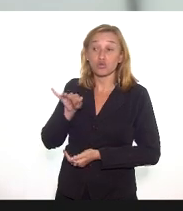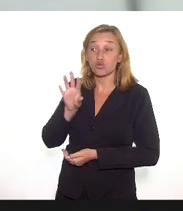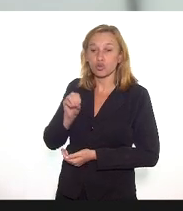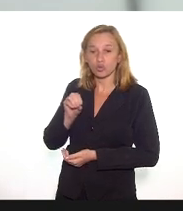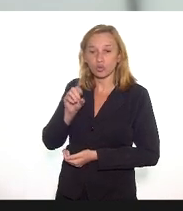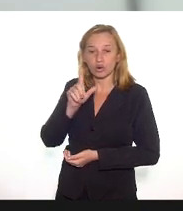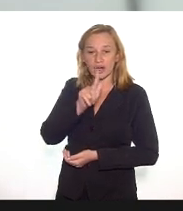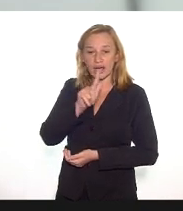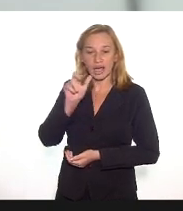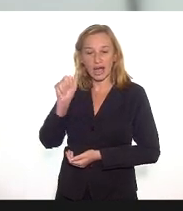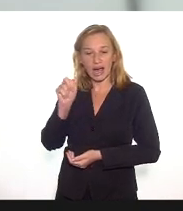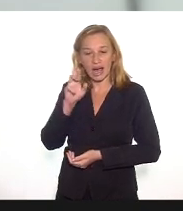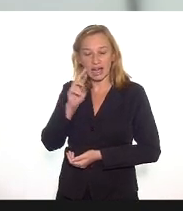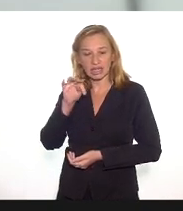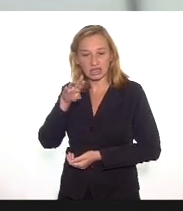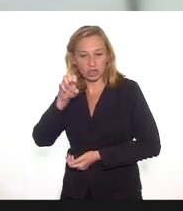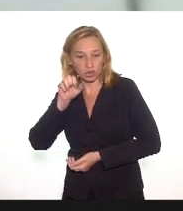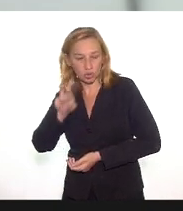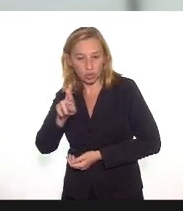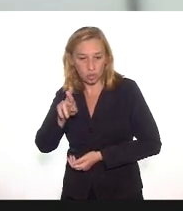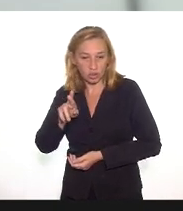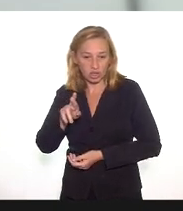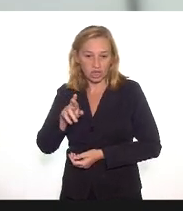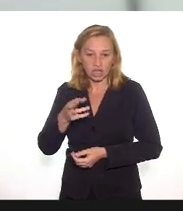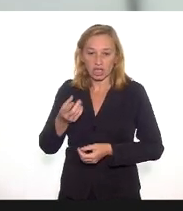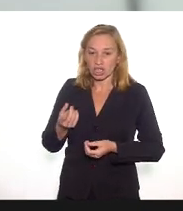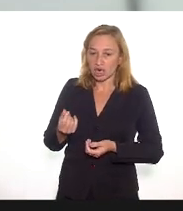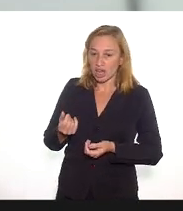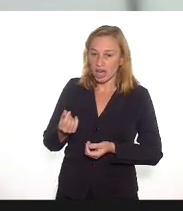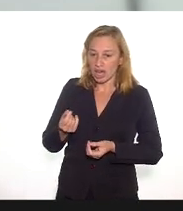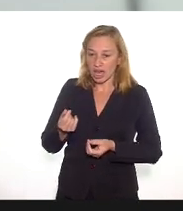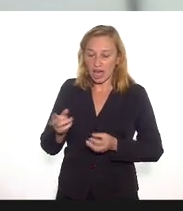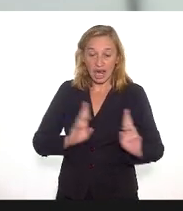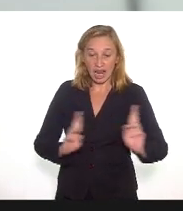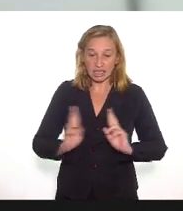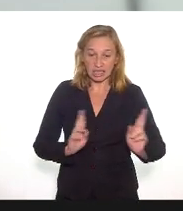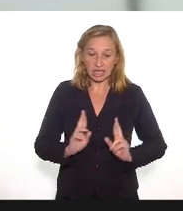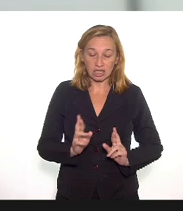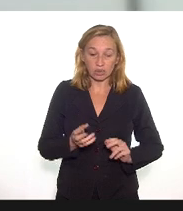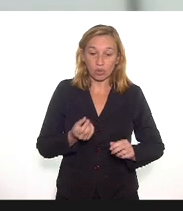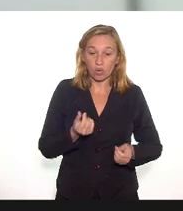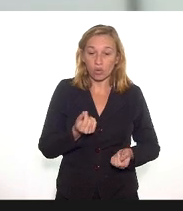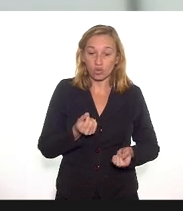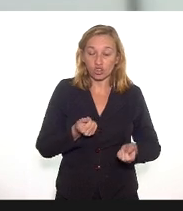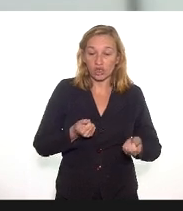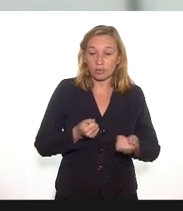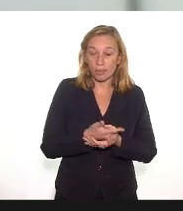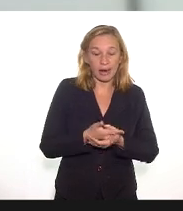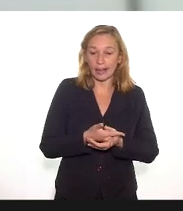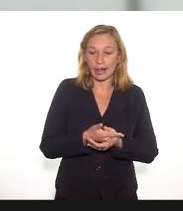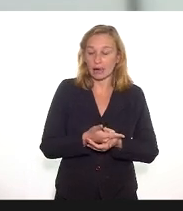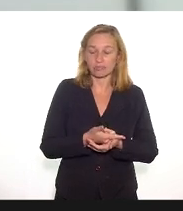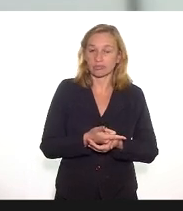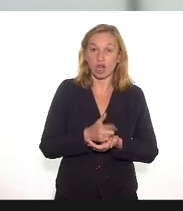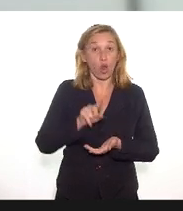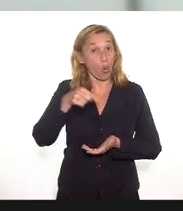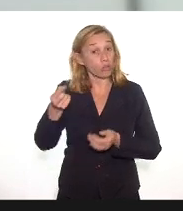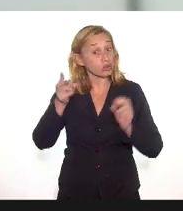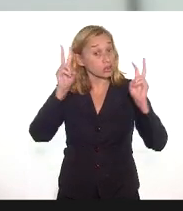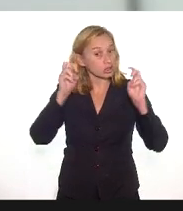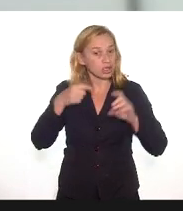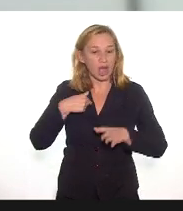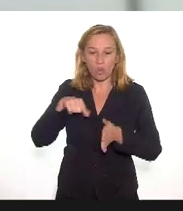que estar relacionado com despesa de custeio sob hipótese alguma, essa é uma outra questão.